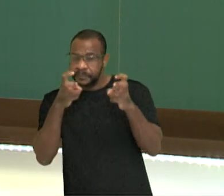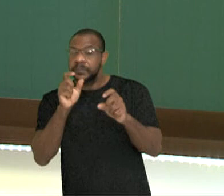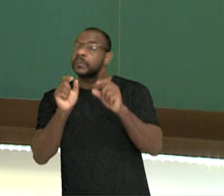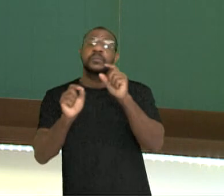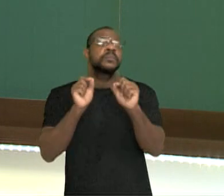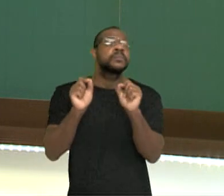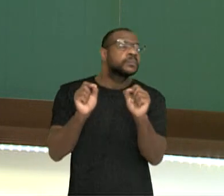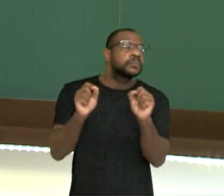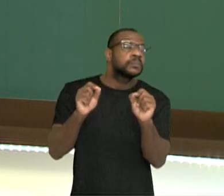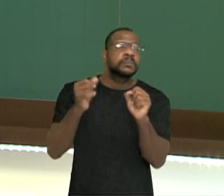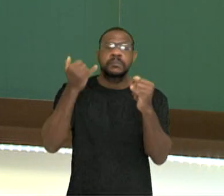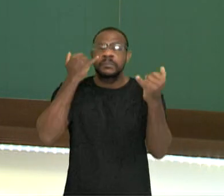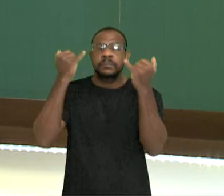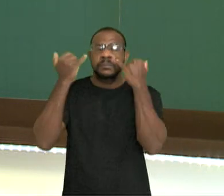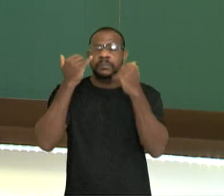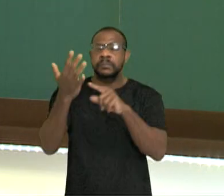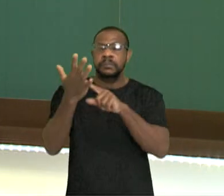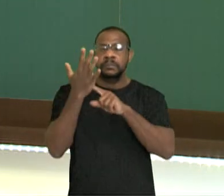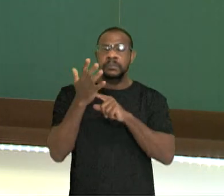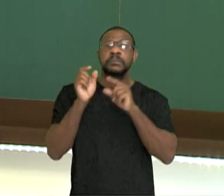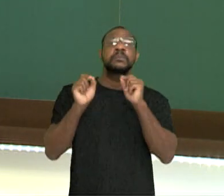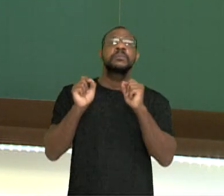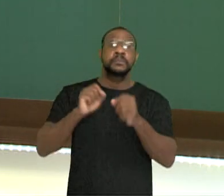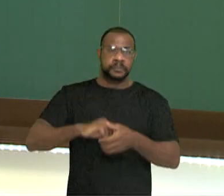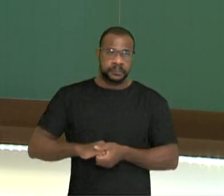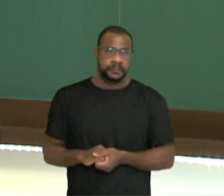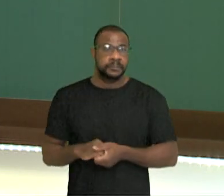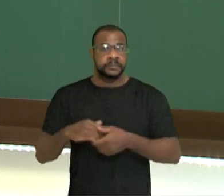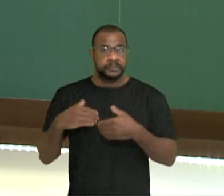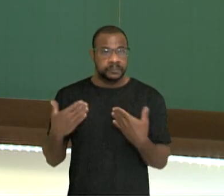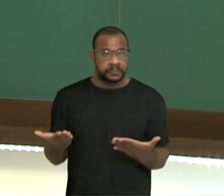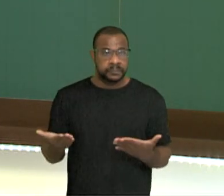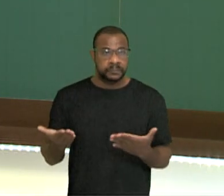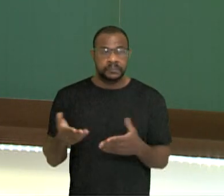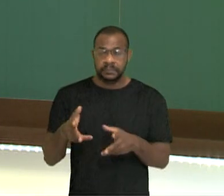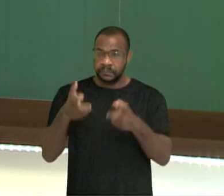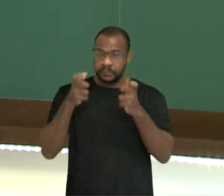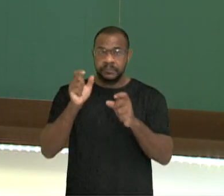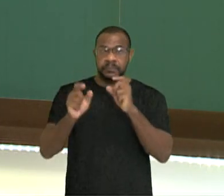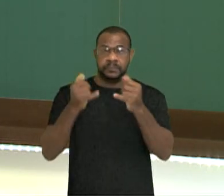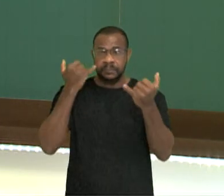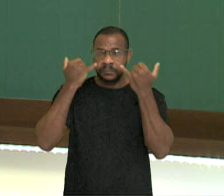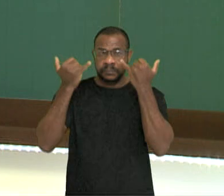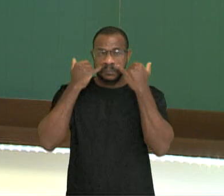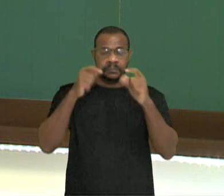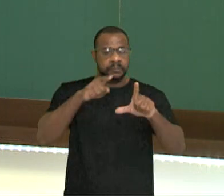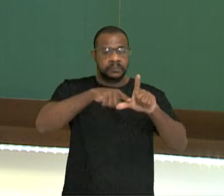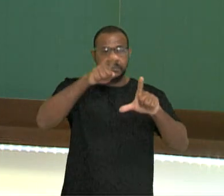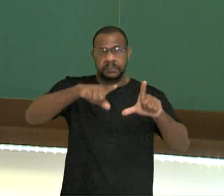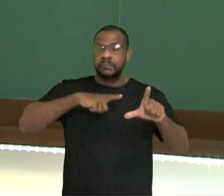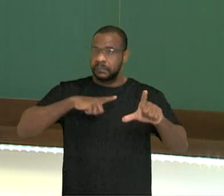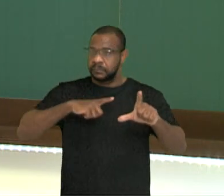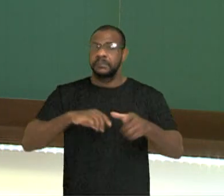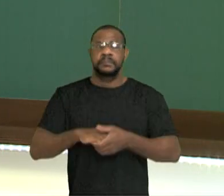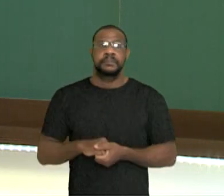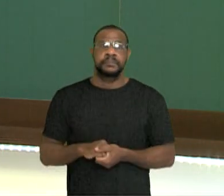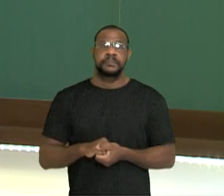sendo informado ali, certo? Então, observe que as informações se fazem presentes.